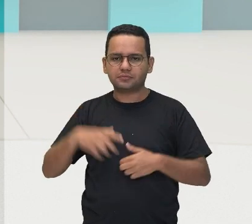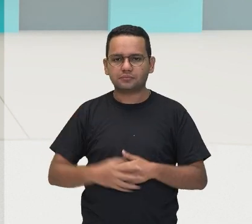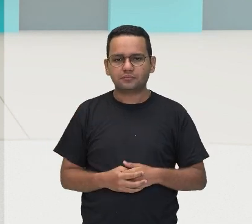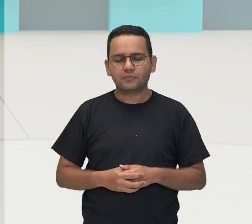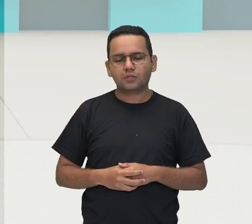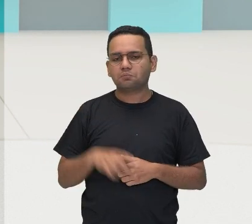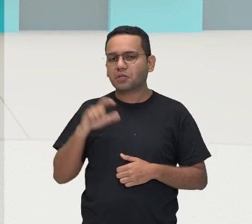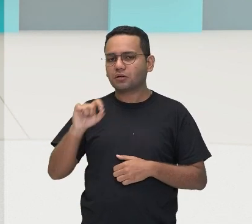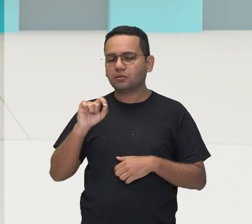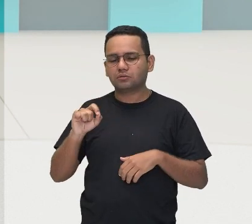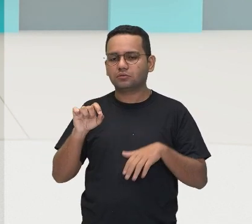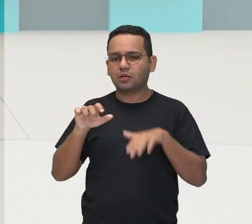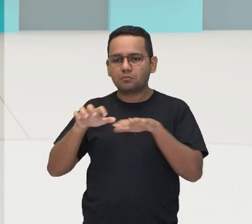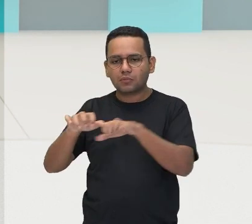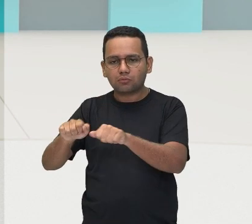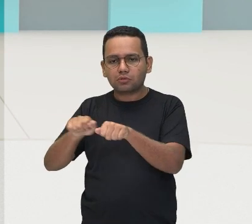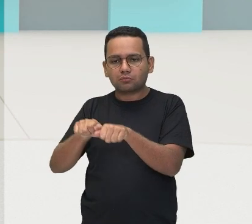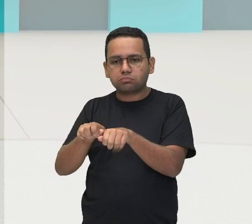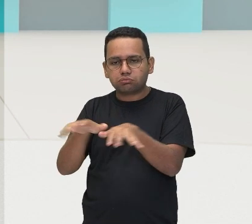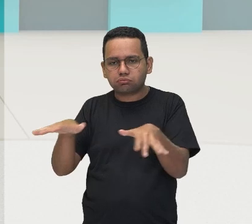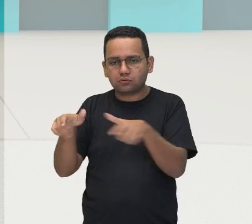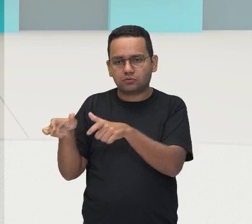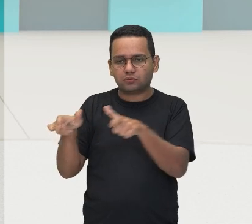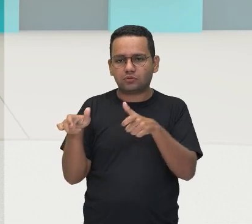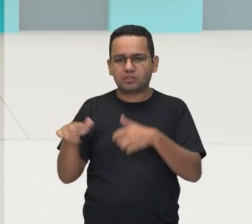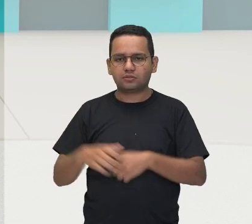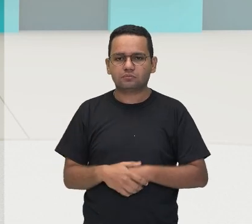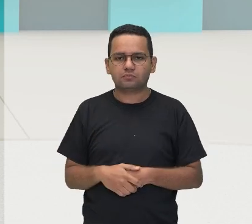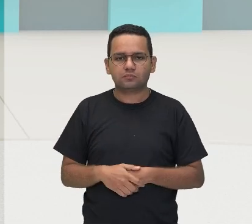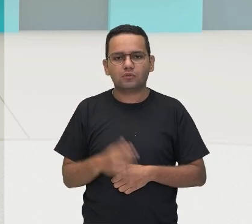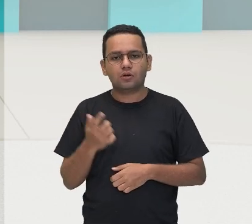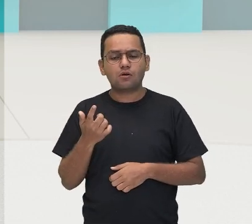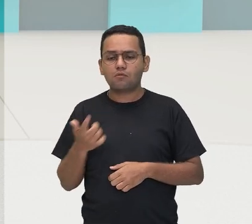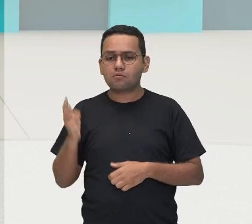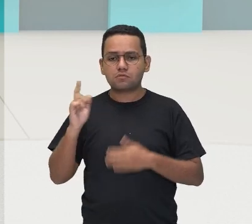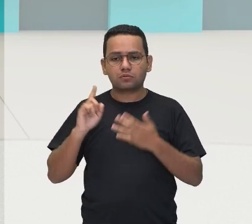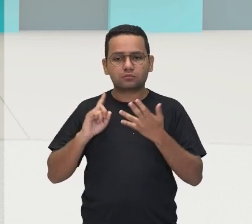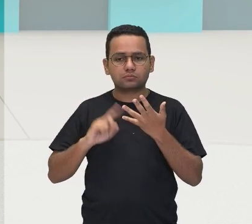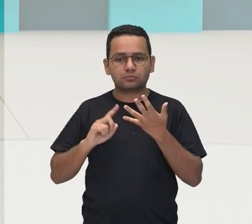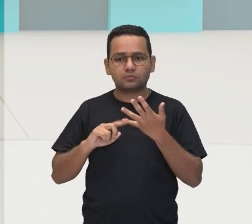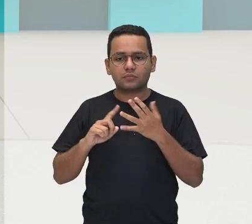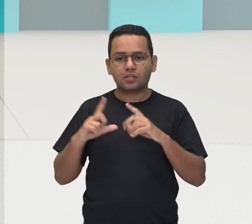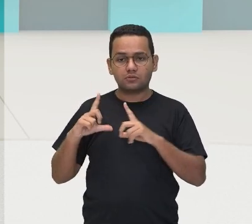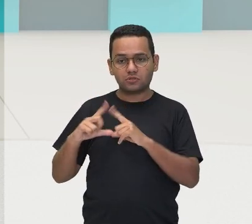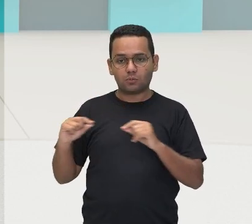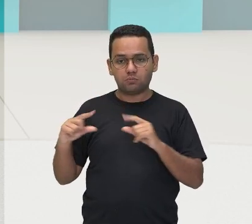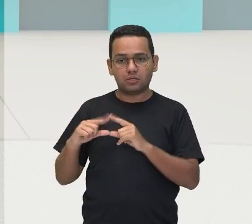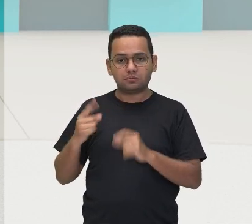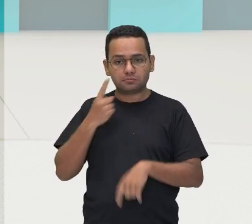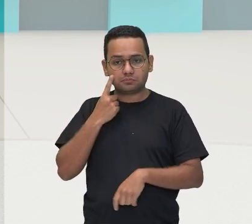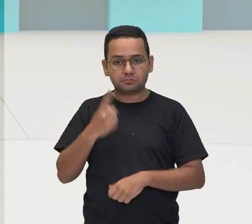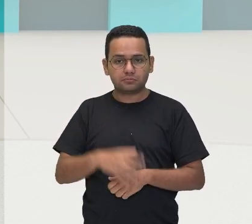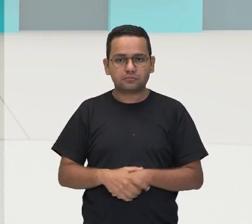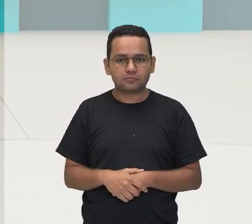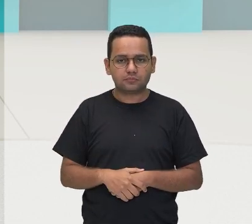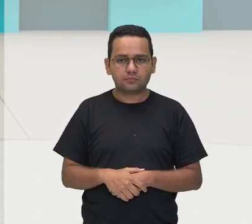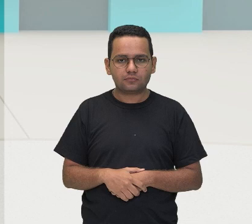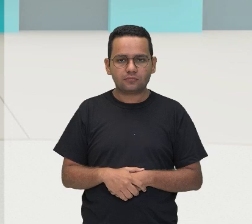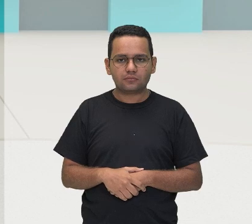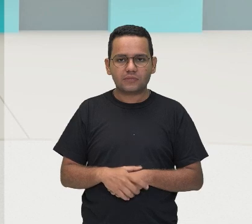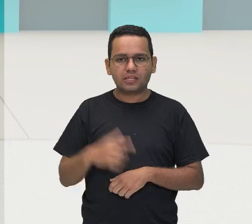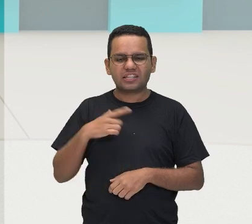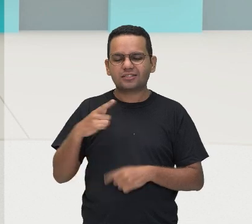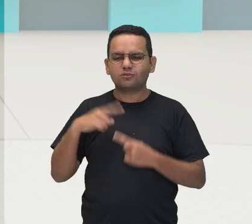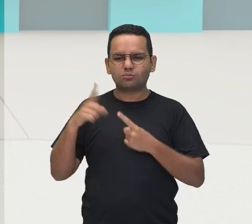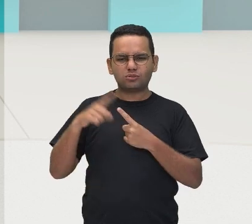de território. Também como civilização antiga, nós podemos citar o Japão, né, com as suas artes